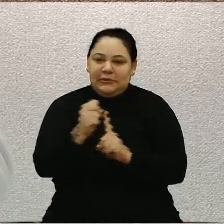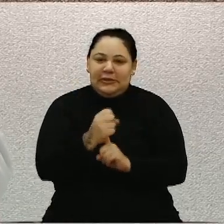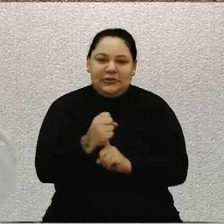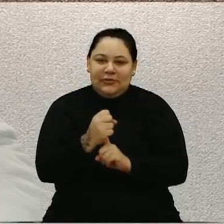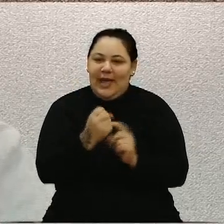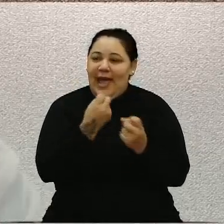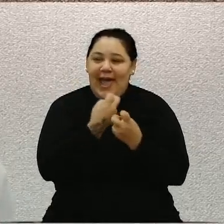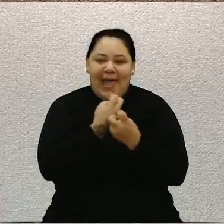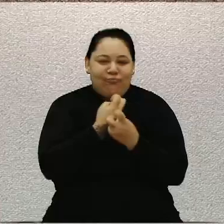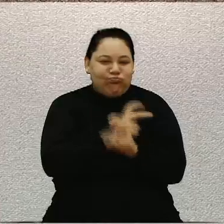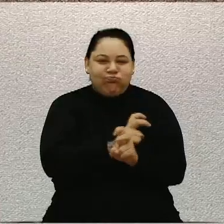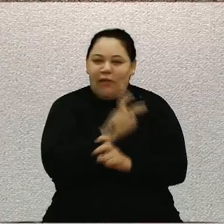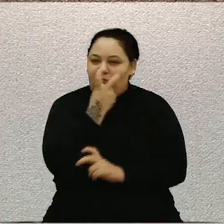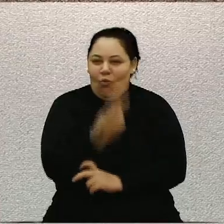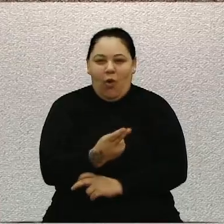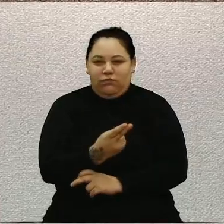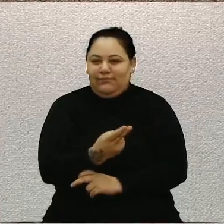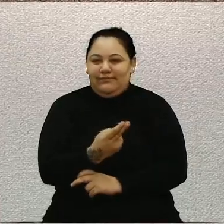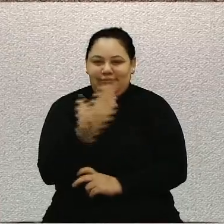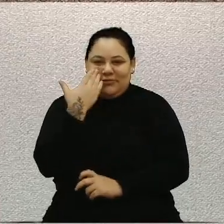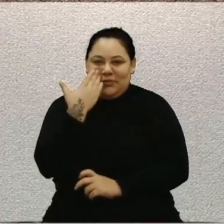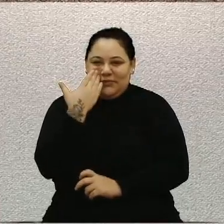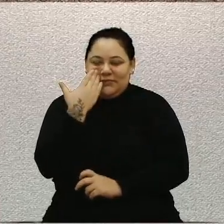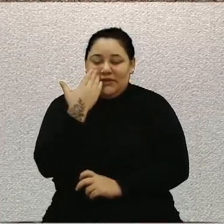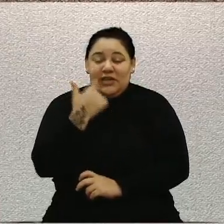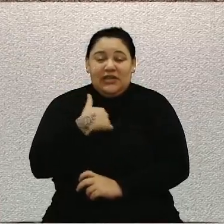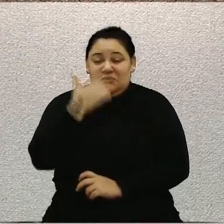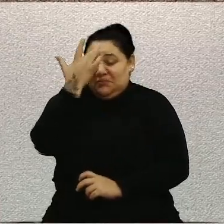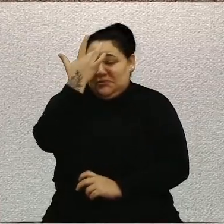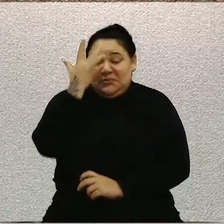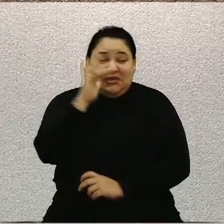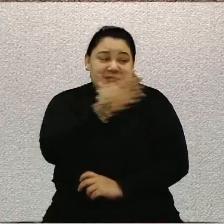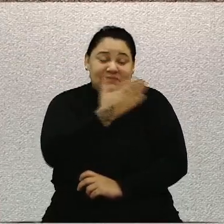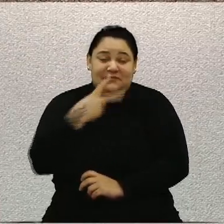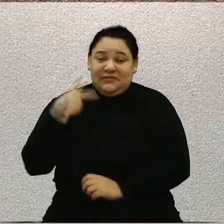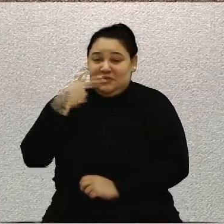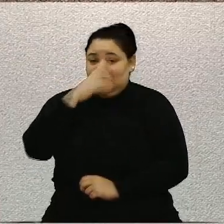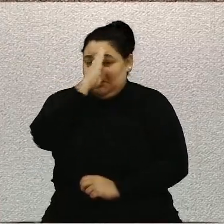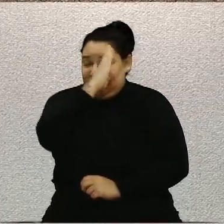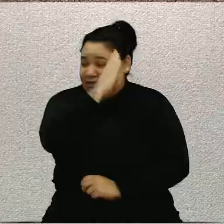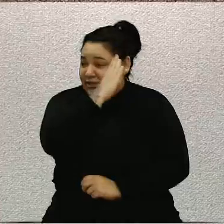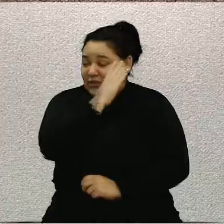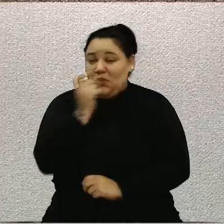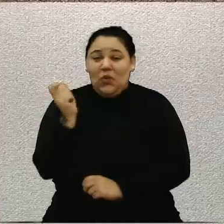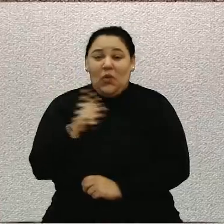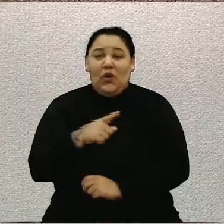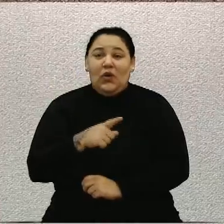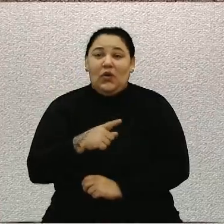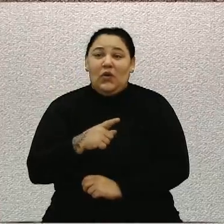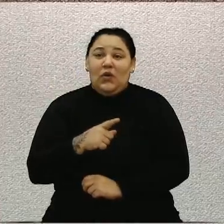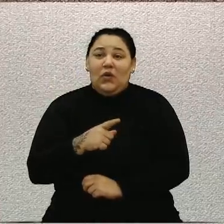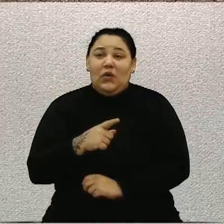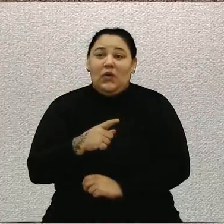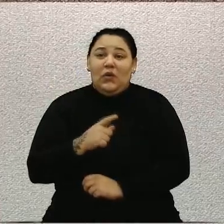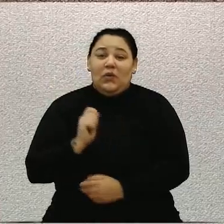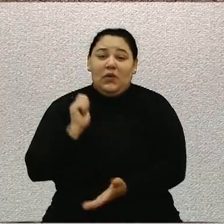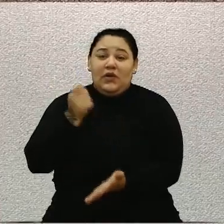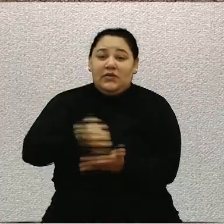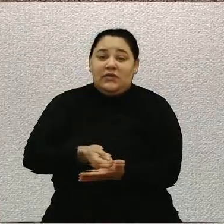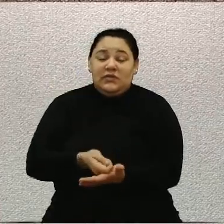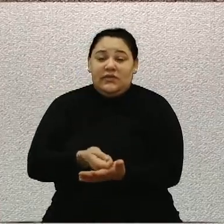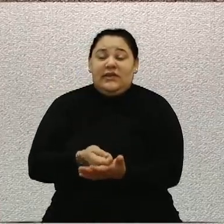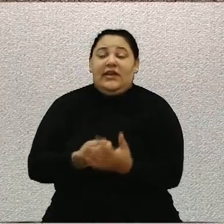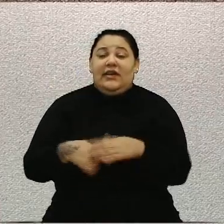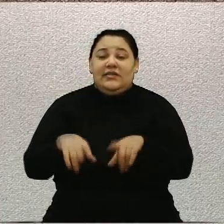a nossa sociedade. E eu não sei, vereador Bressan, qual é o custo de uma grama de maconha,